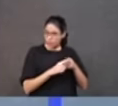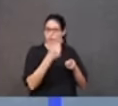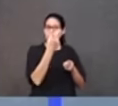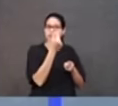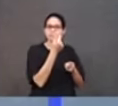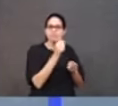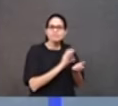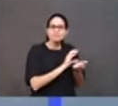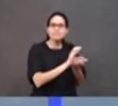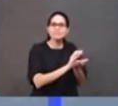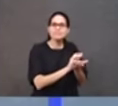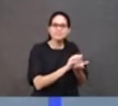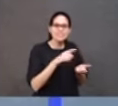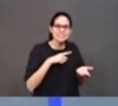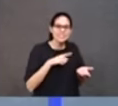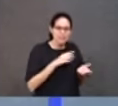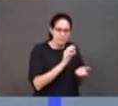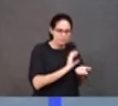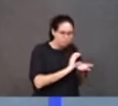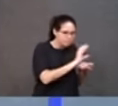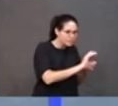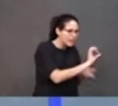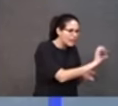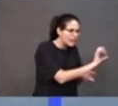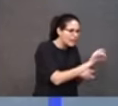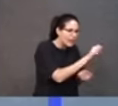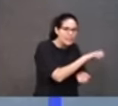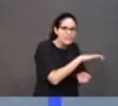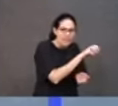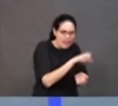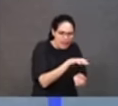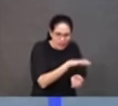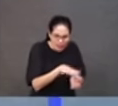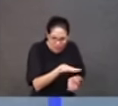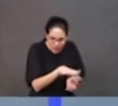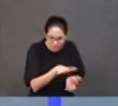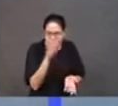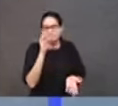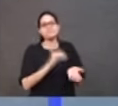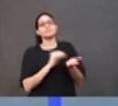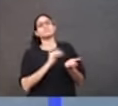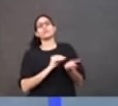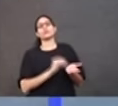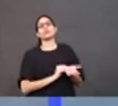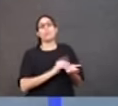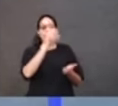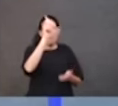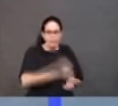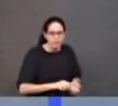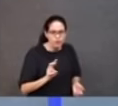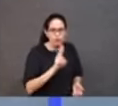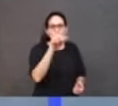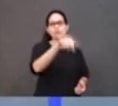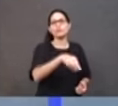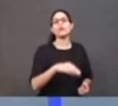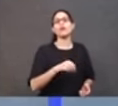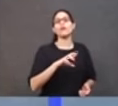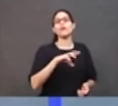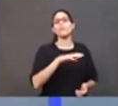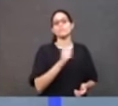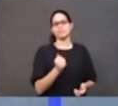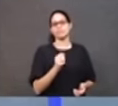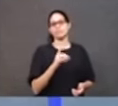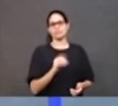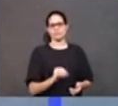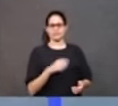quadrado através da FINEP, ele é muito aquém dos valores de mercado, trazendo problemas para as universidades federais como